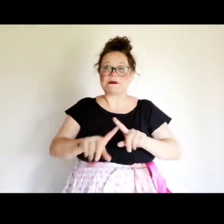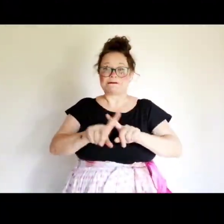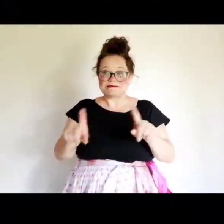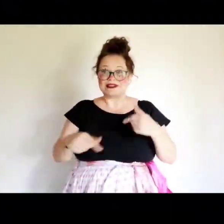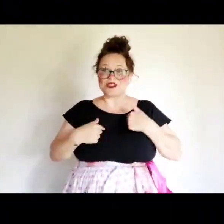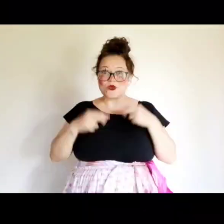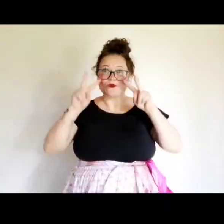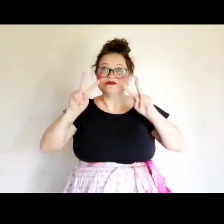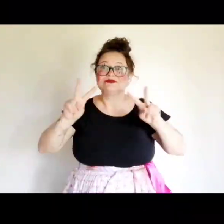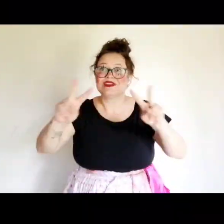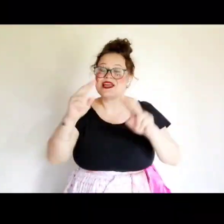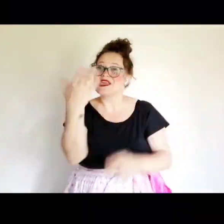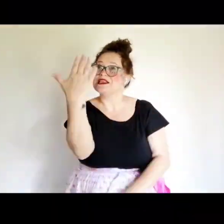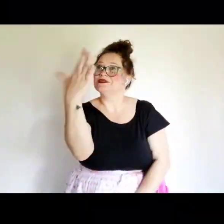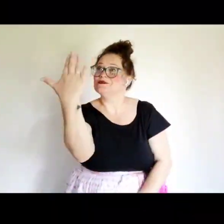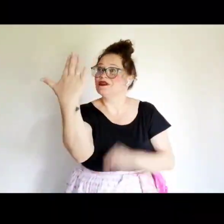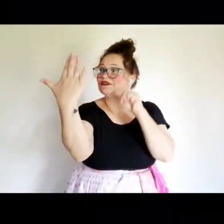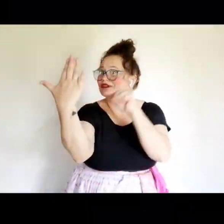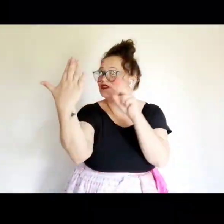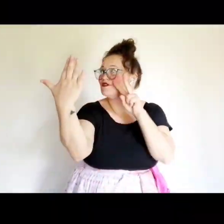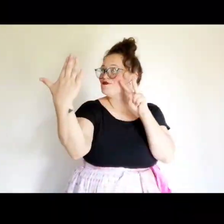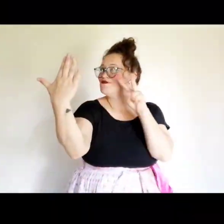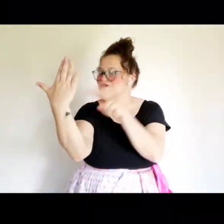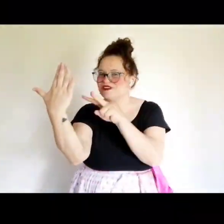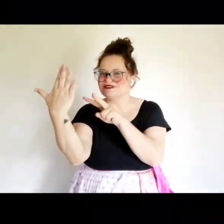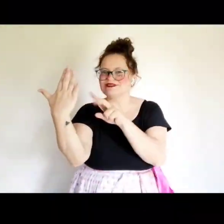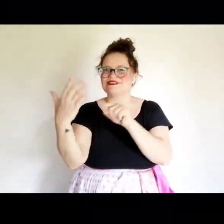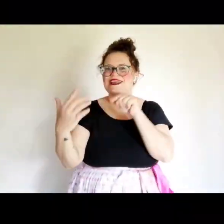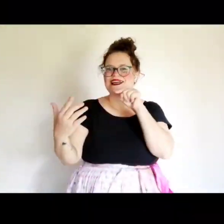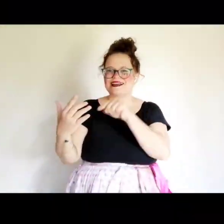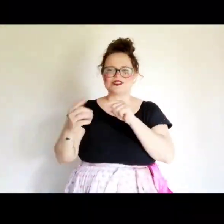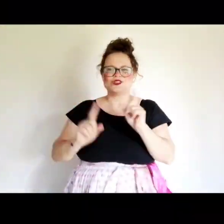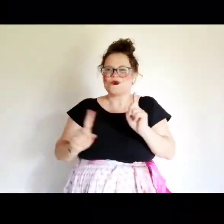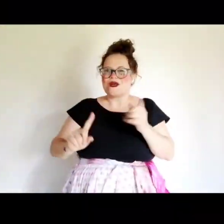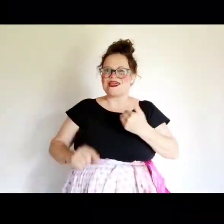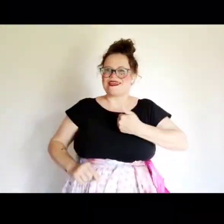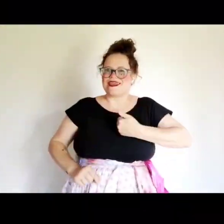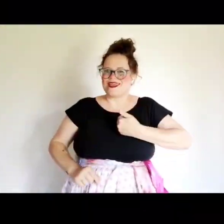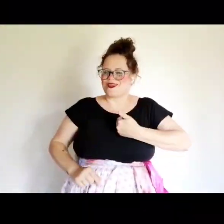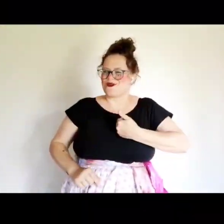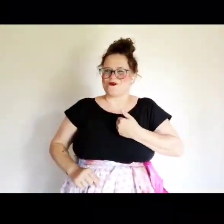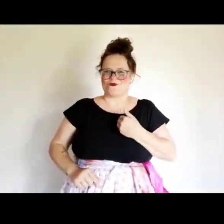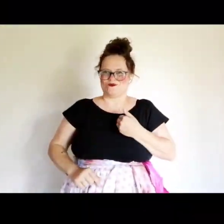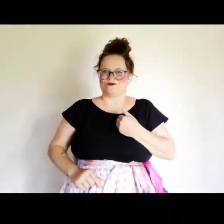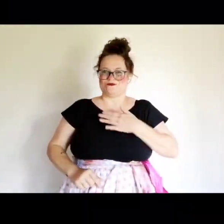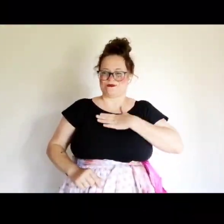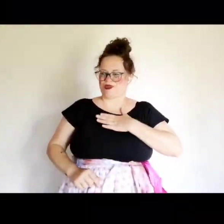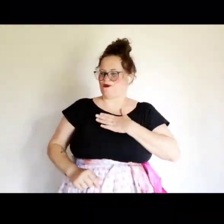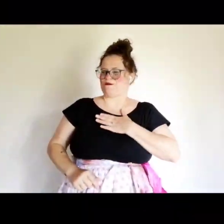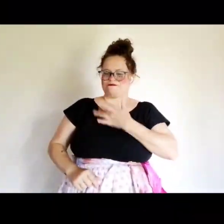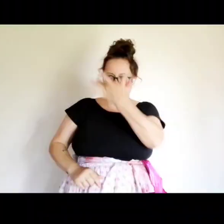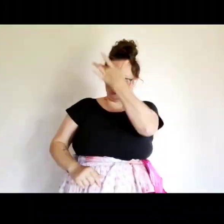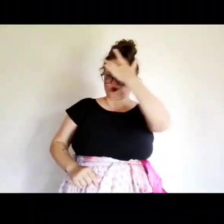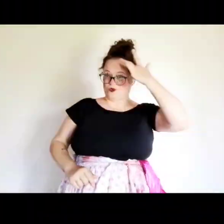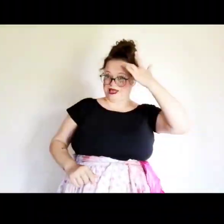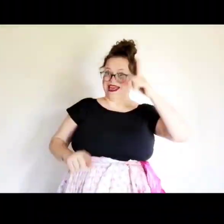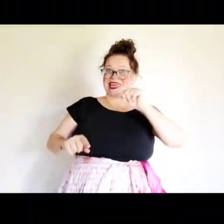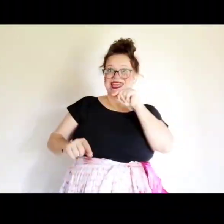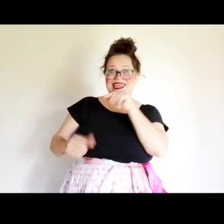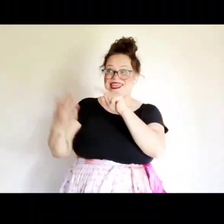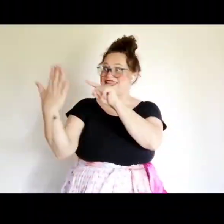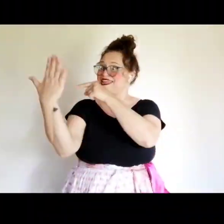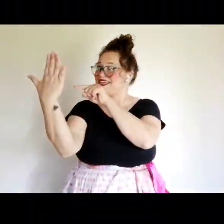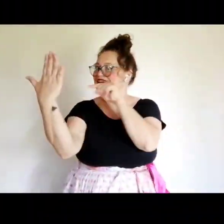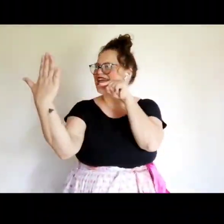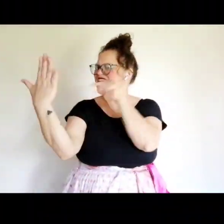eu me olhando no espelho. Que agora não era eu, agora era ela. Era ele,